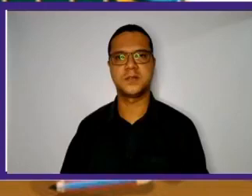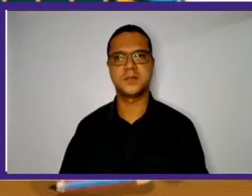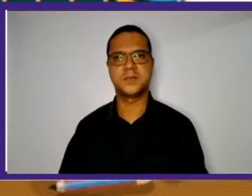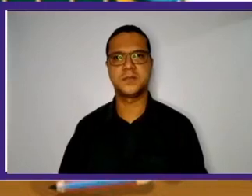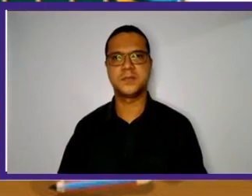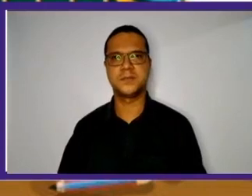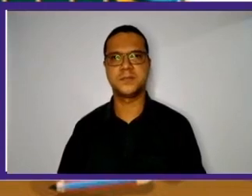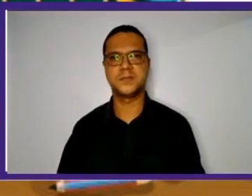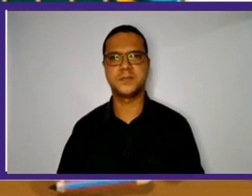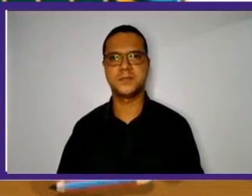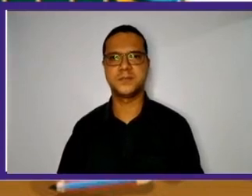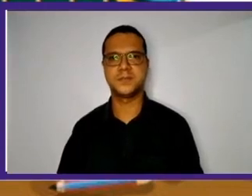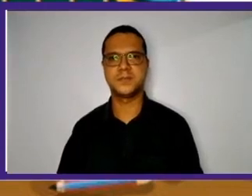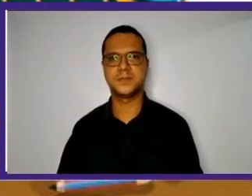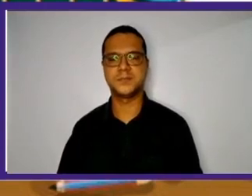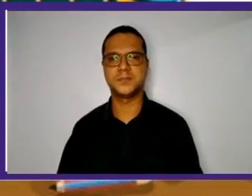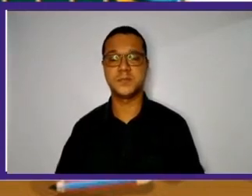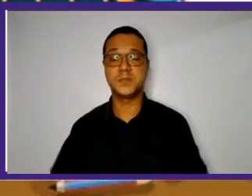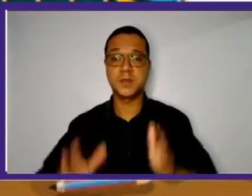999, tá certo?